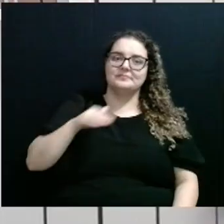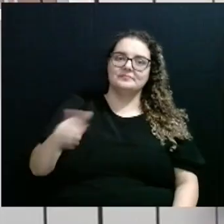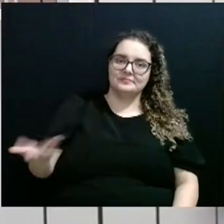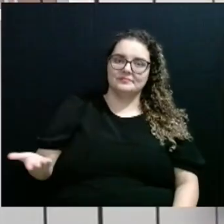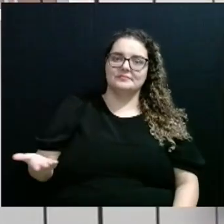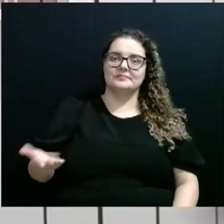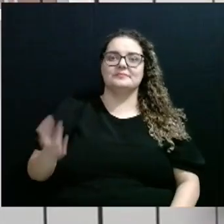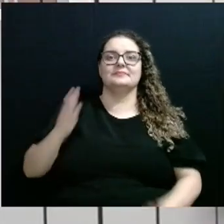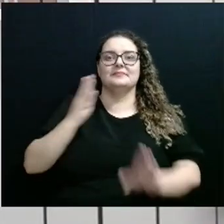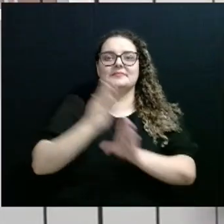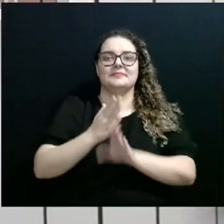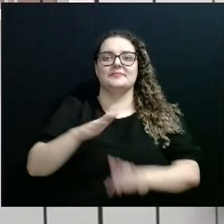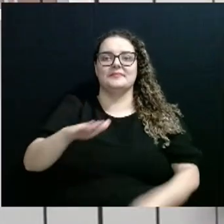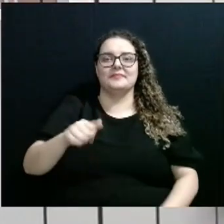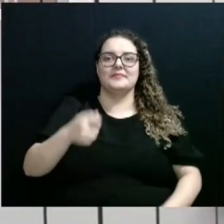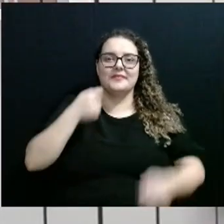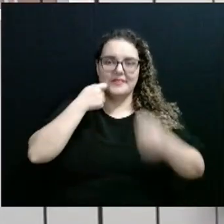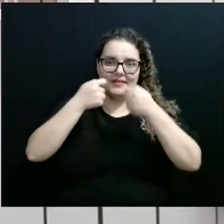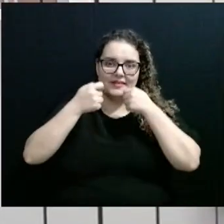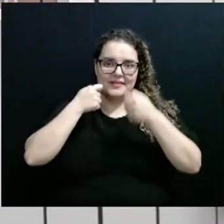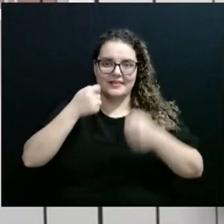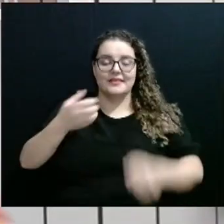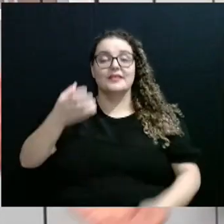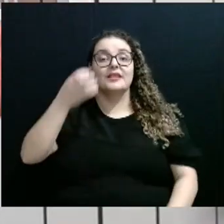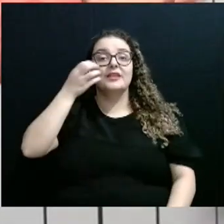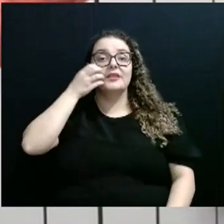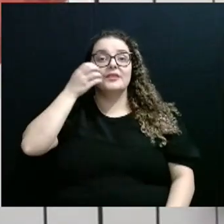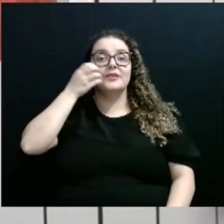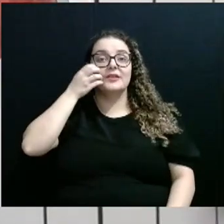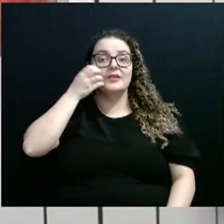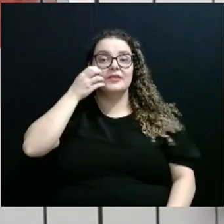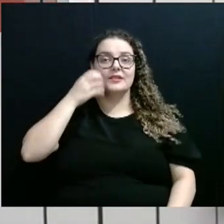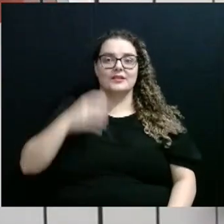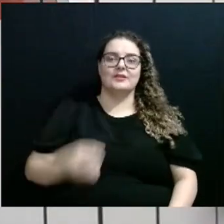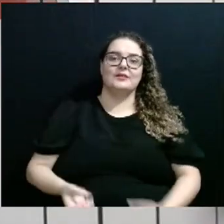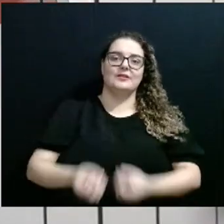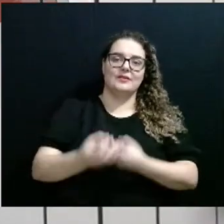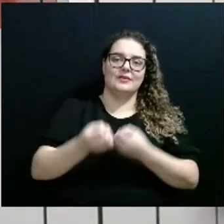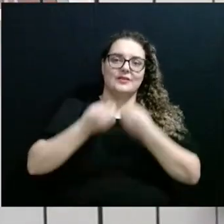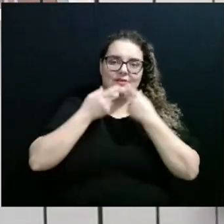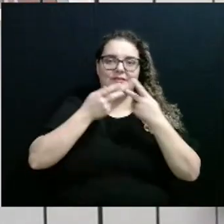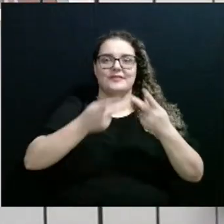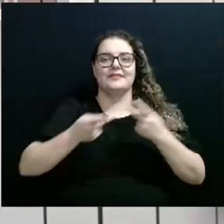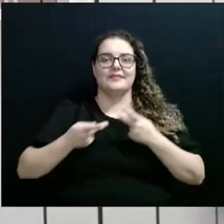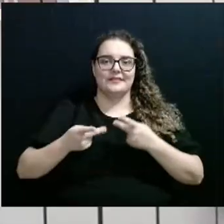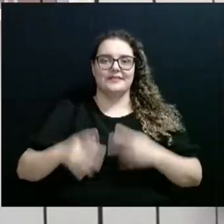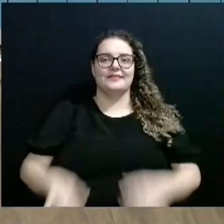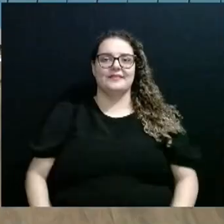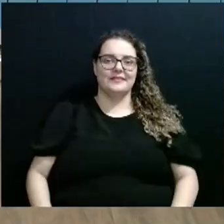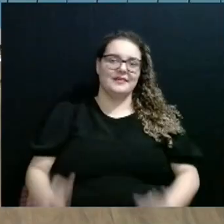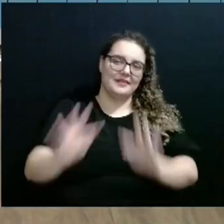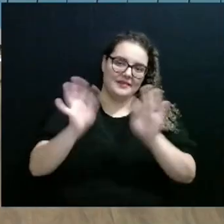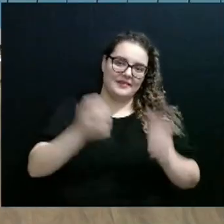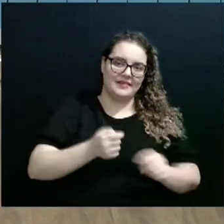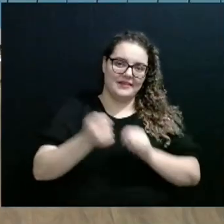aciono o repórter André Aranha com as informações. Seja bem-vindo e feliz ano novo!